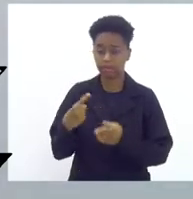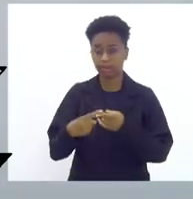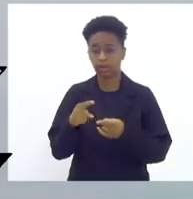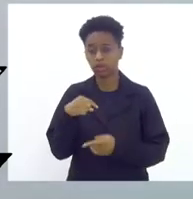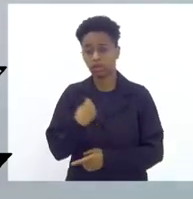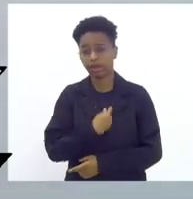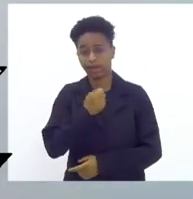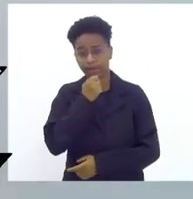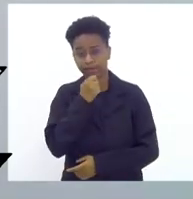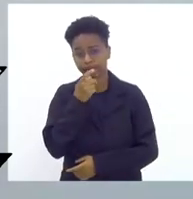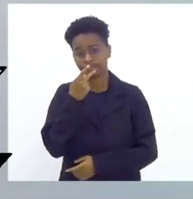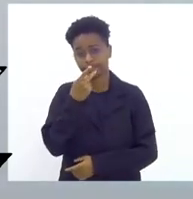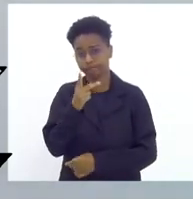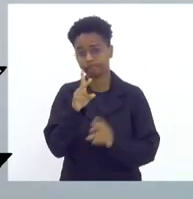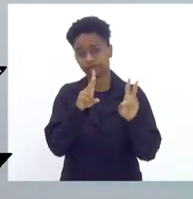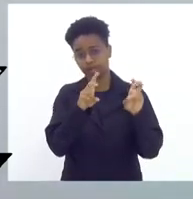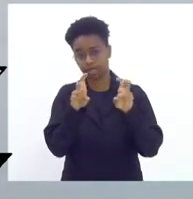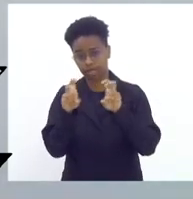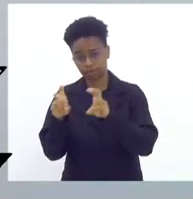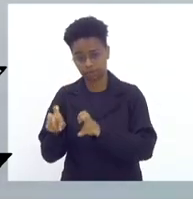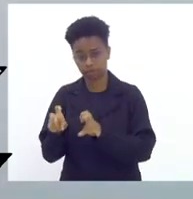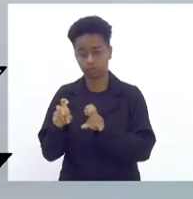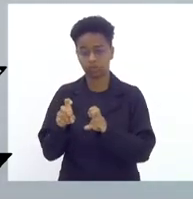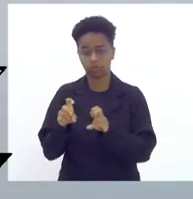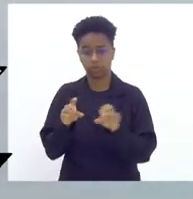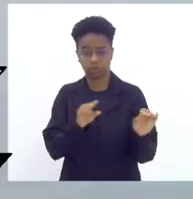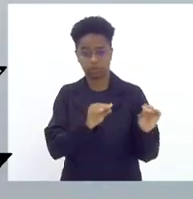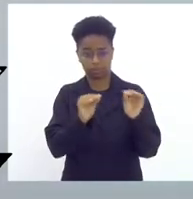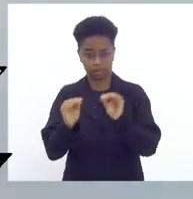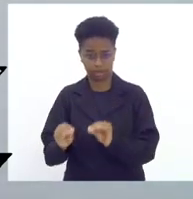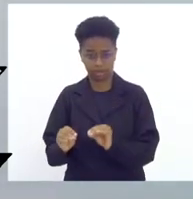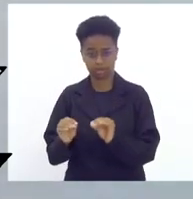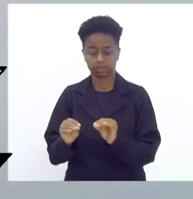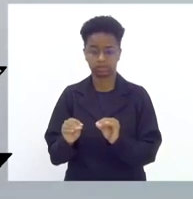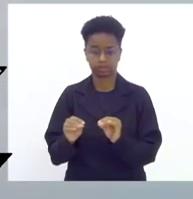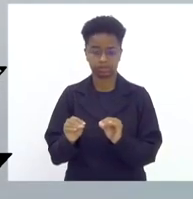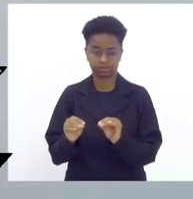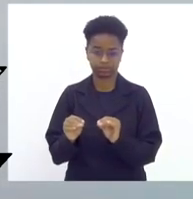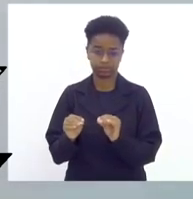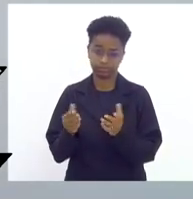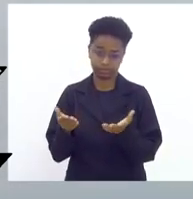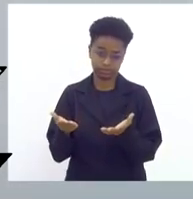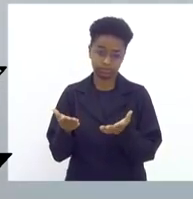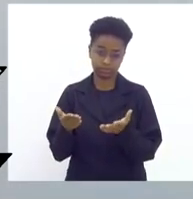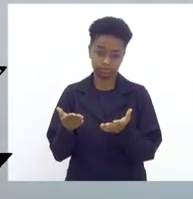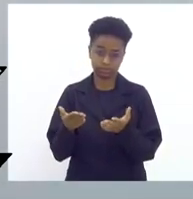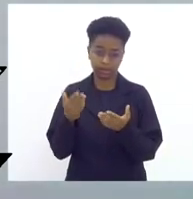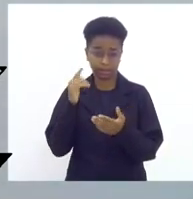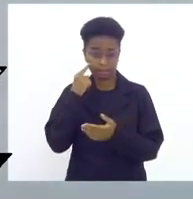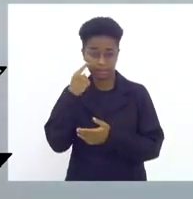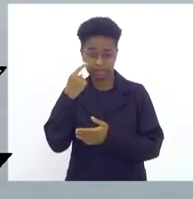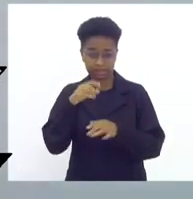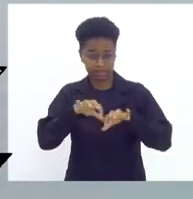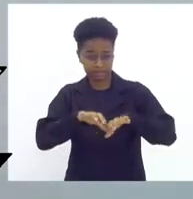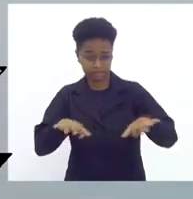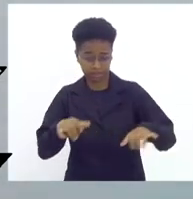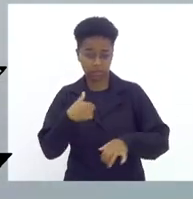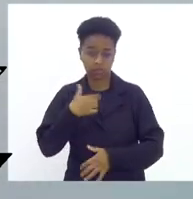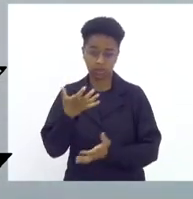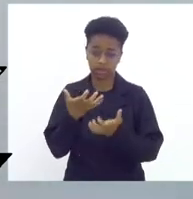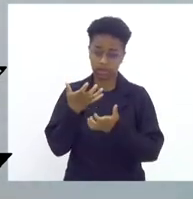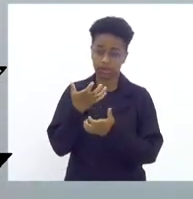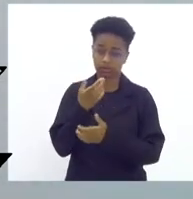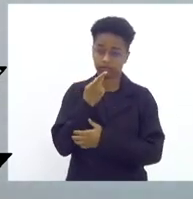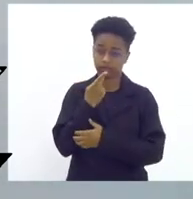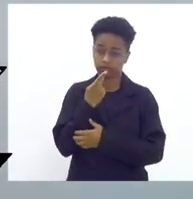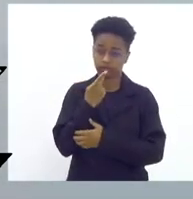né sobre o tema nessa caixinha setorial eu queria deixar que